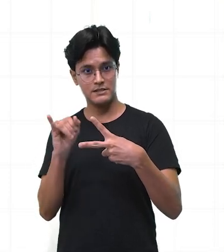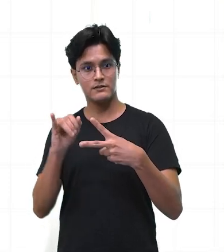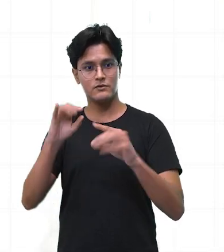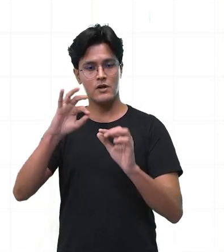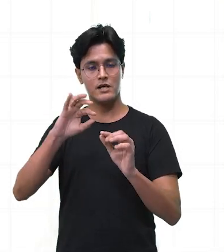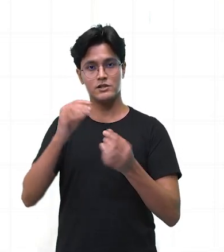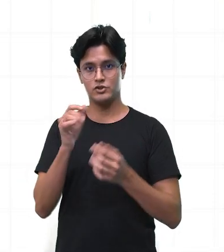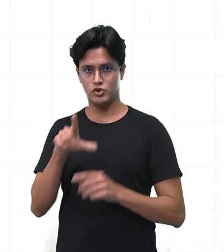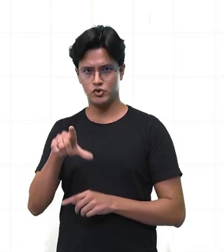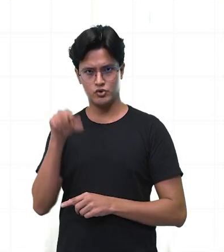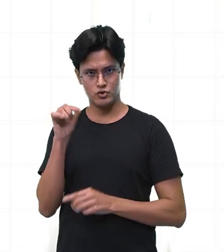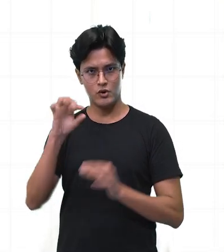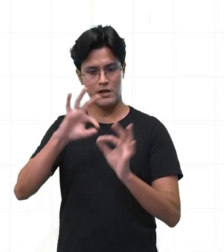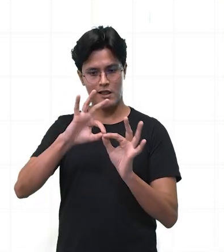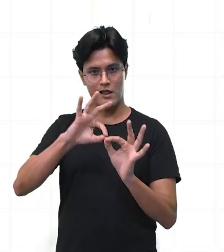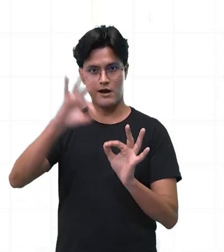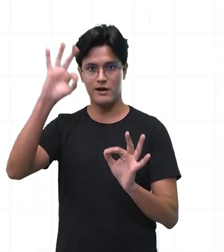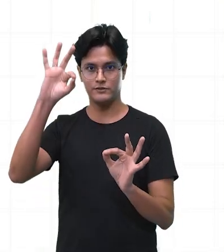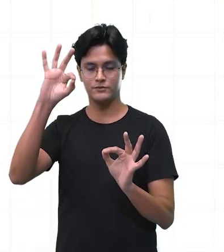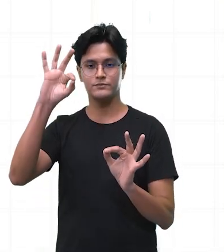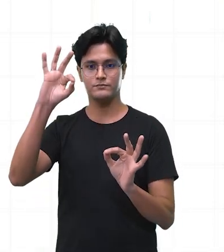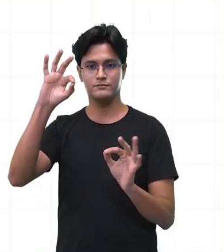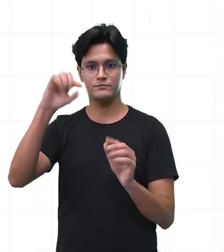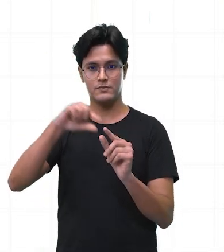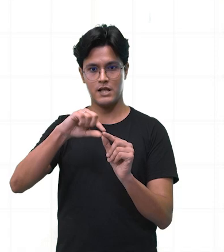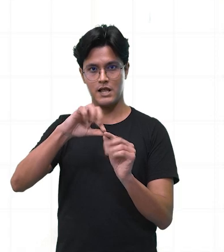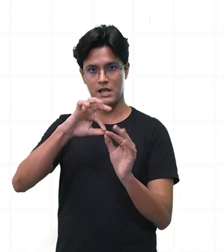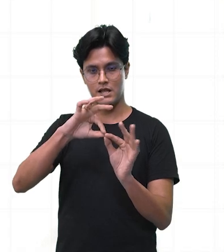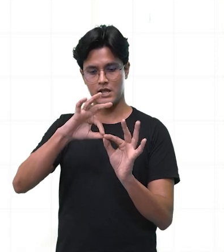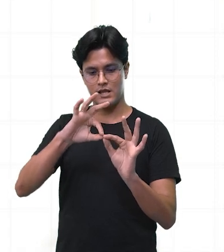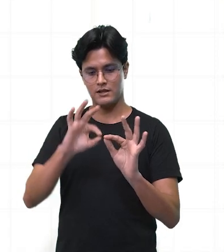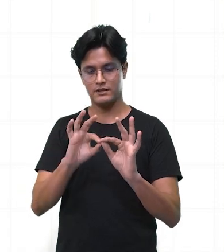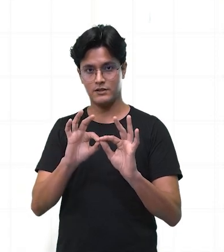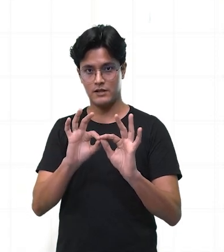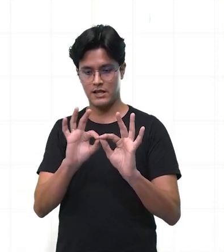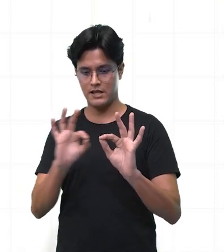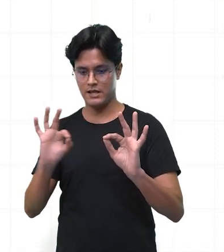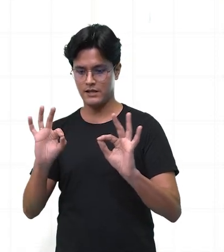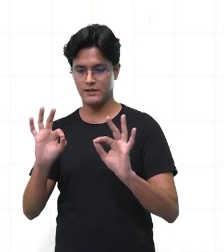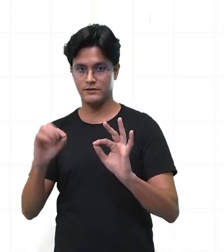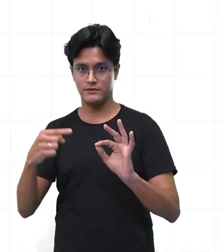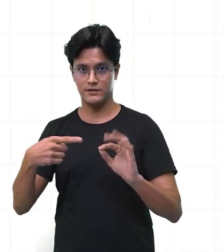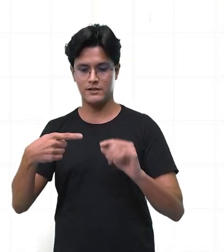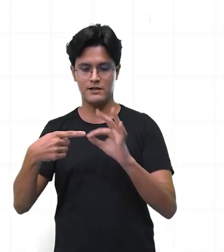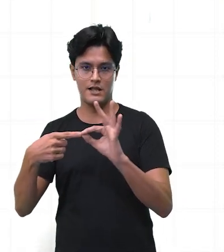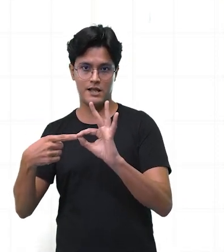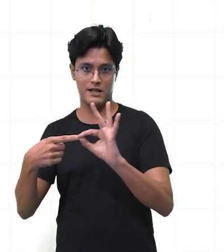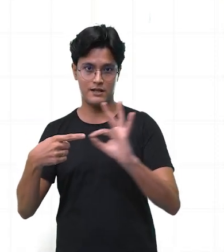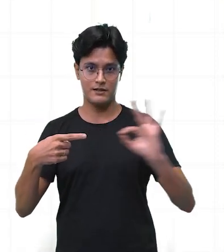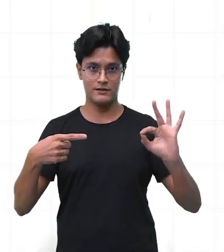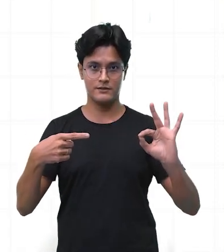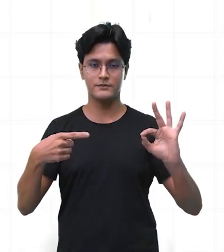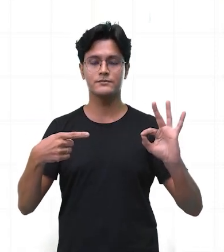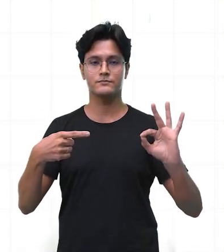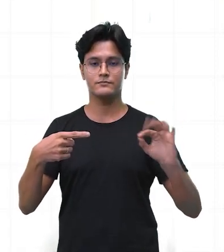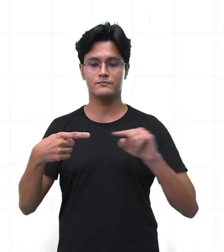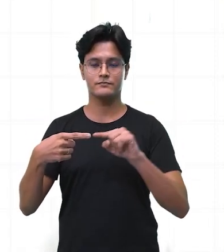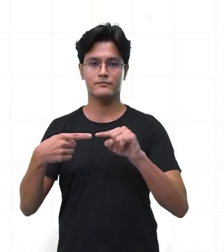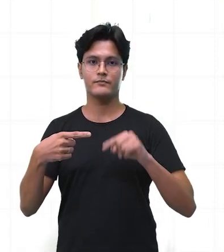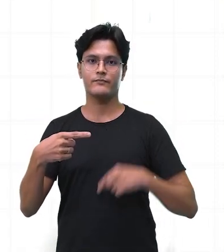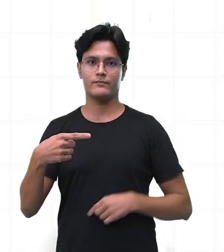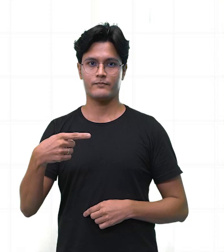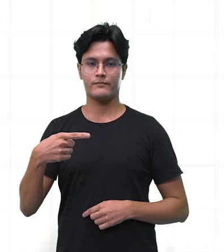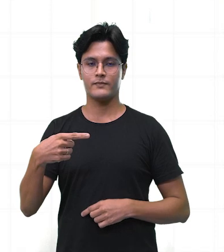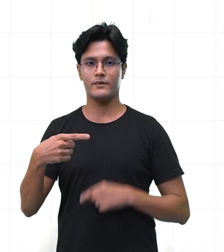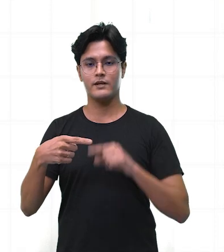nós colocamos aqui na figura para que vocês possam observar. Prolongando a nossa reta, eu sei que 70